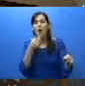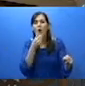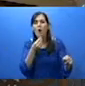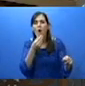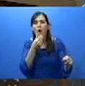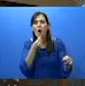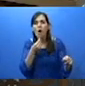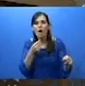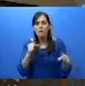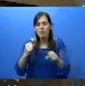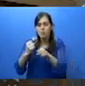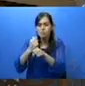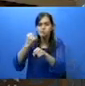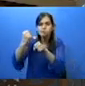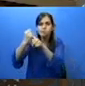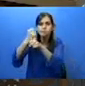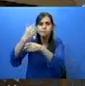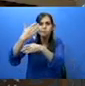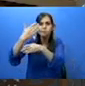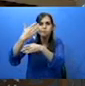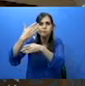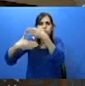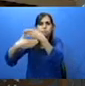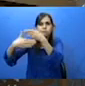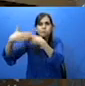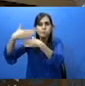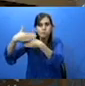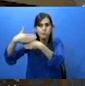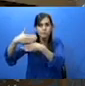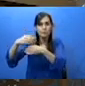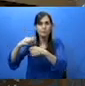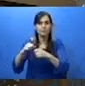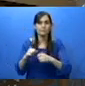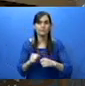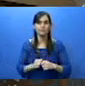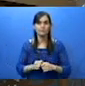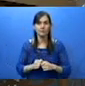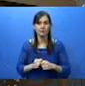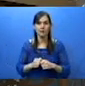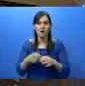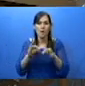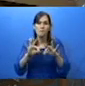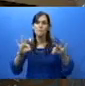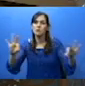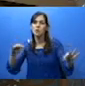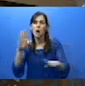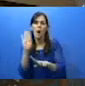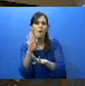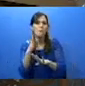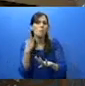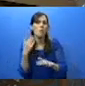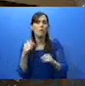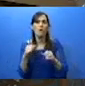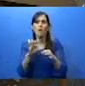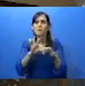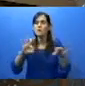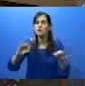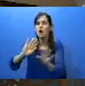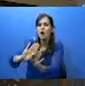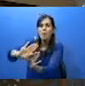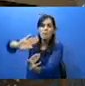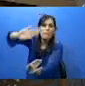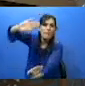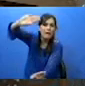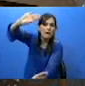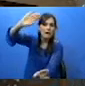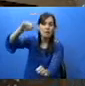construção civil usa muito, o arquiteto, o engenheiro, e nós no cotidiano, para medir uma porta, uma parede, a área